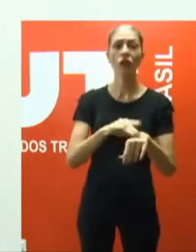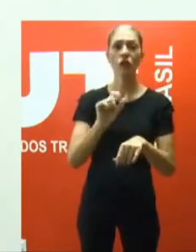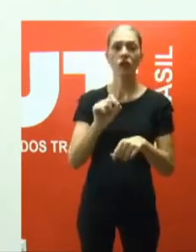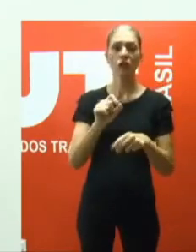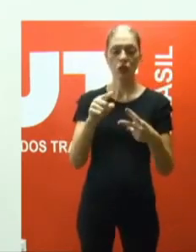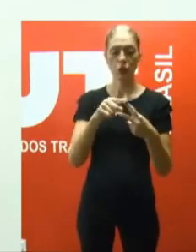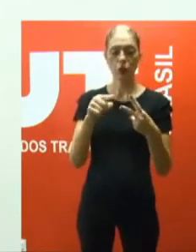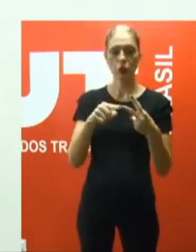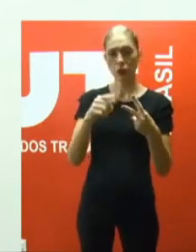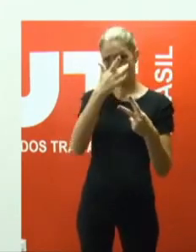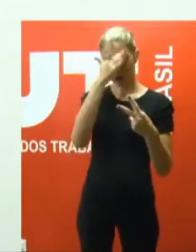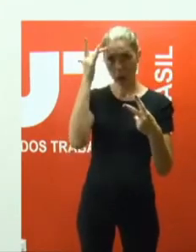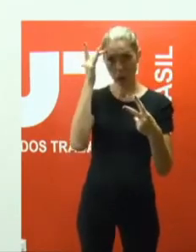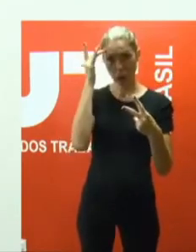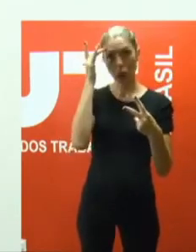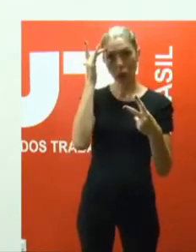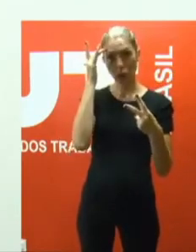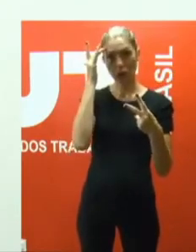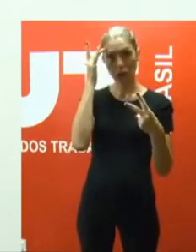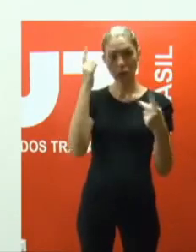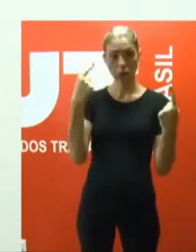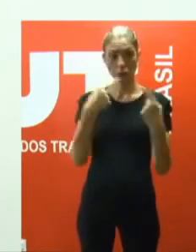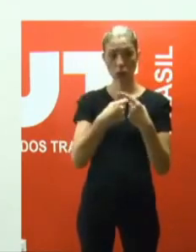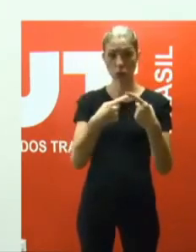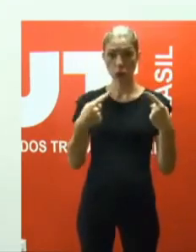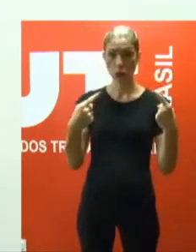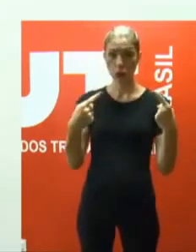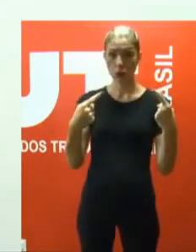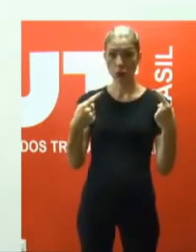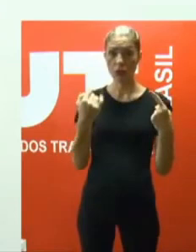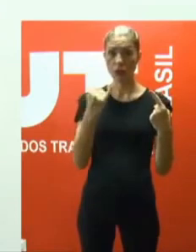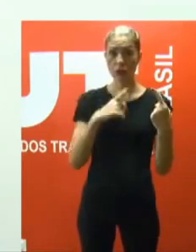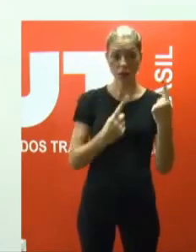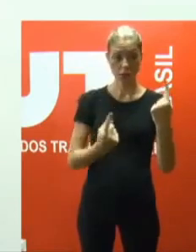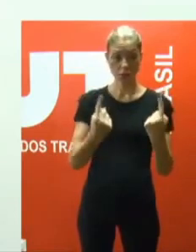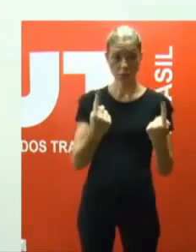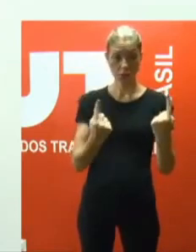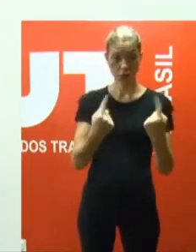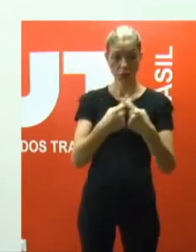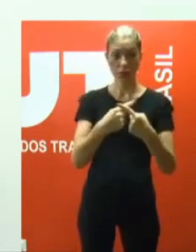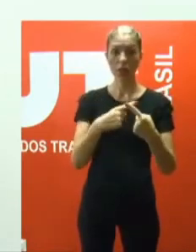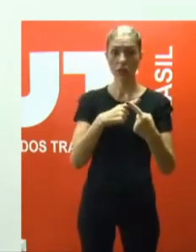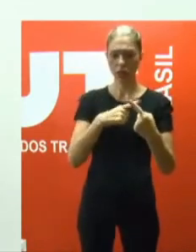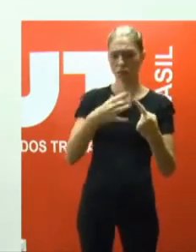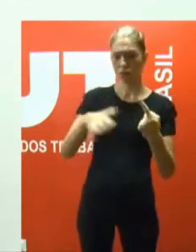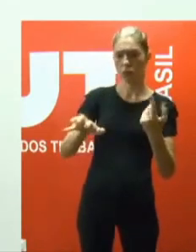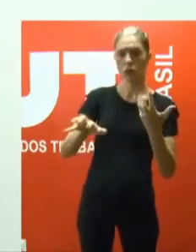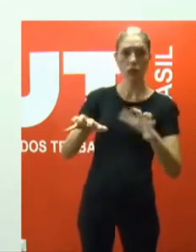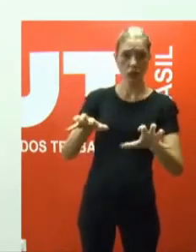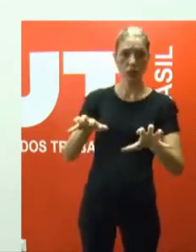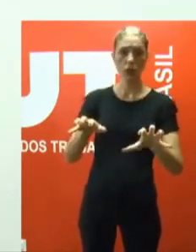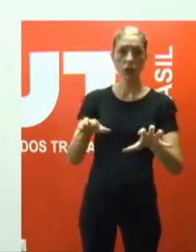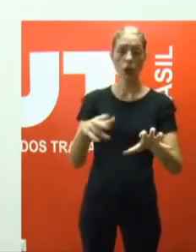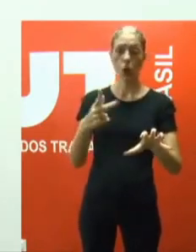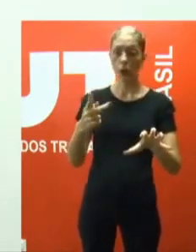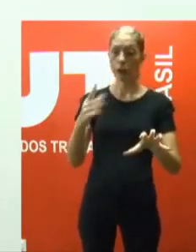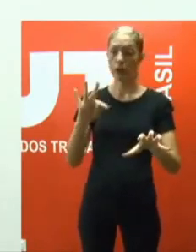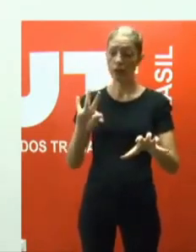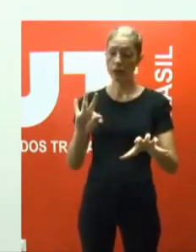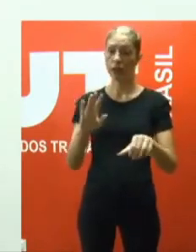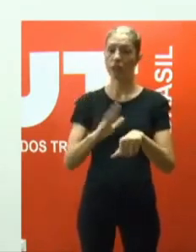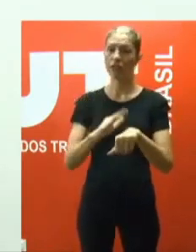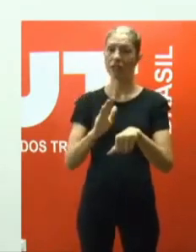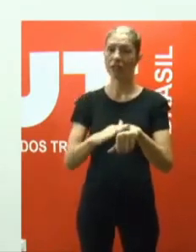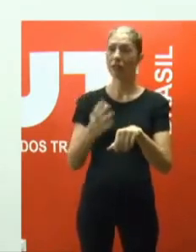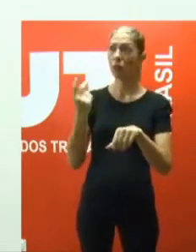pessoas disputando. Toda vez que tem duas pessoas disputando, há polarização. O PT está polarizando desde que ele